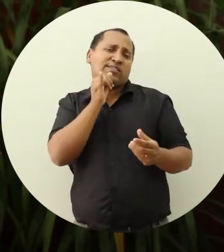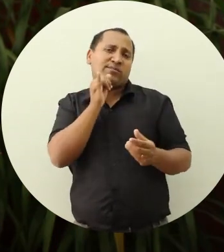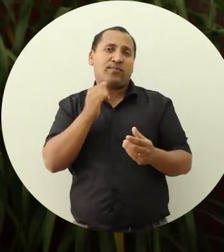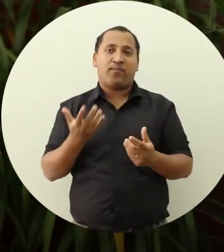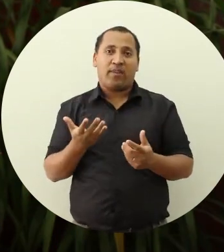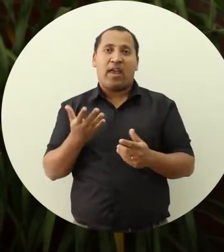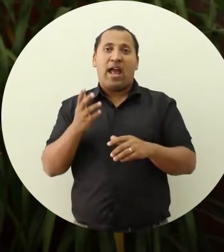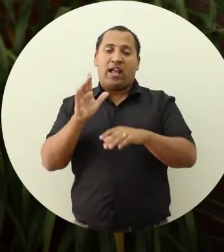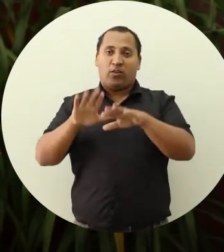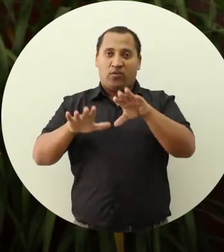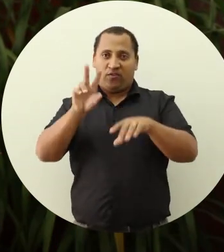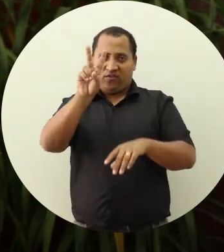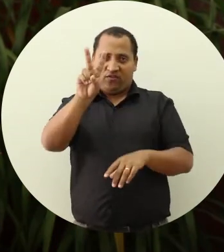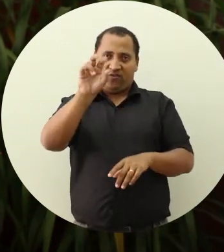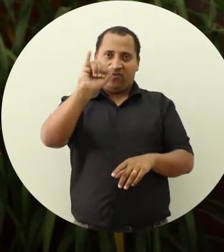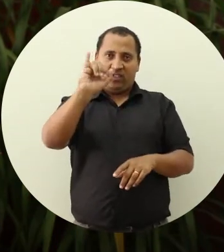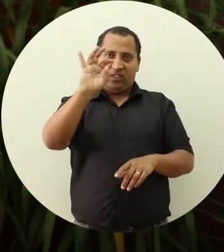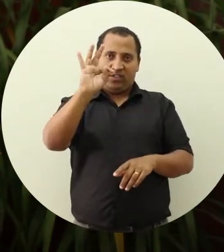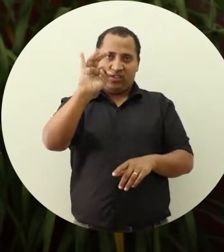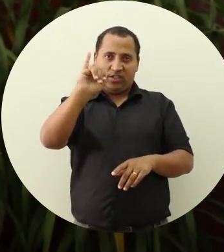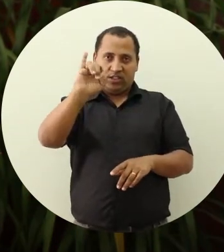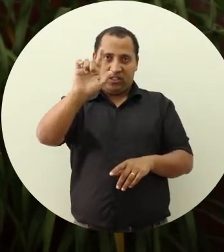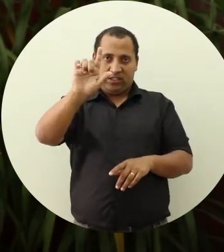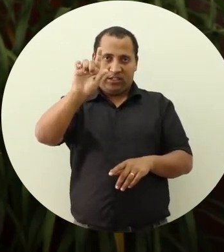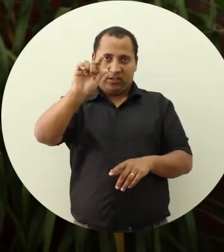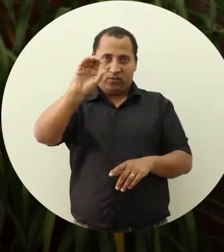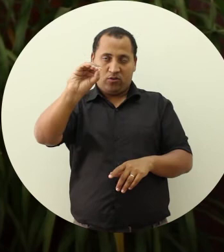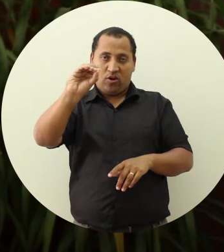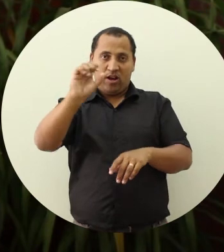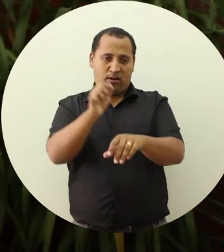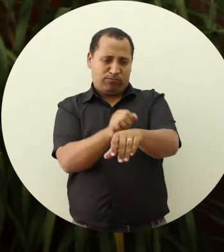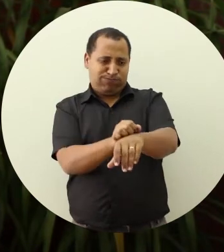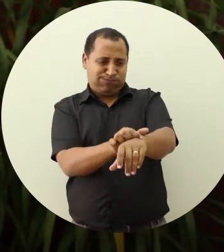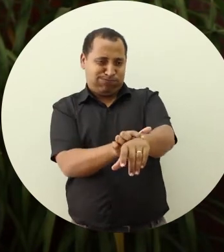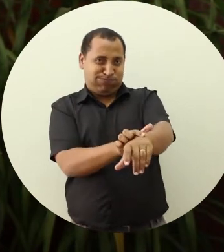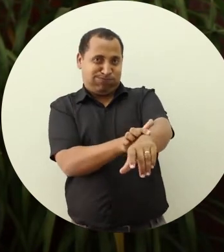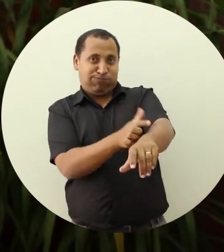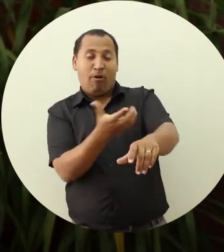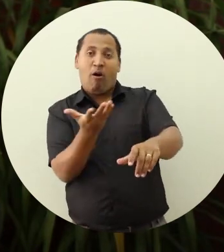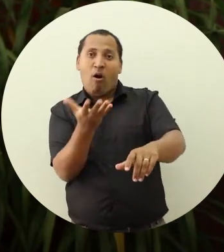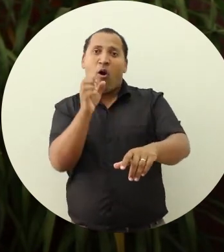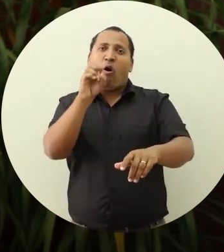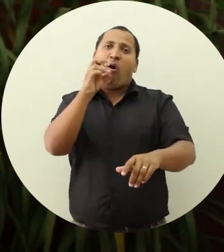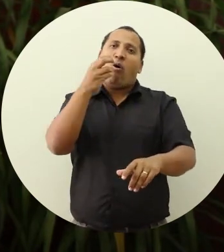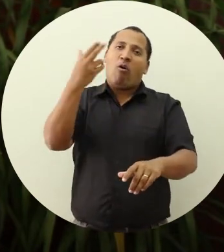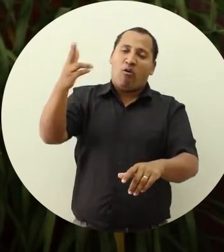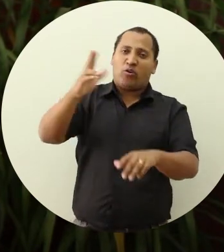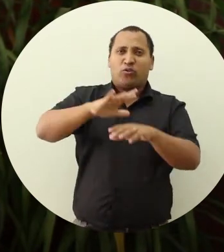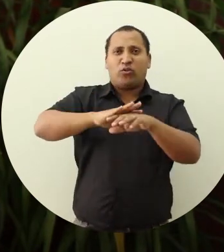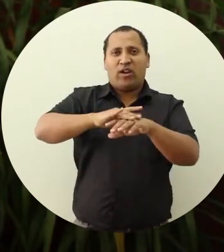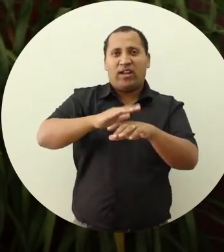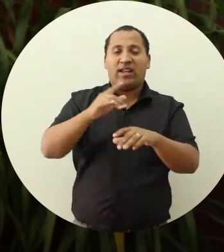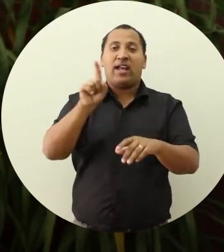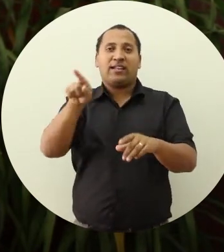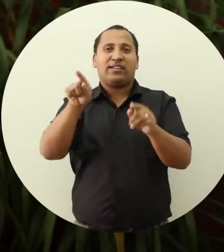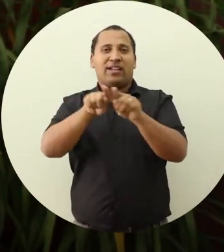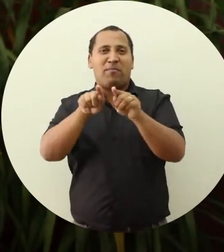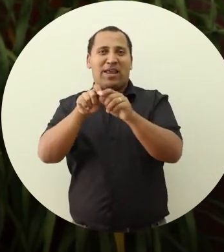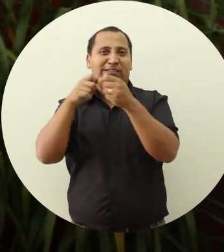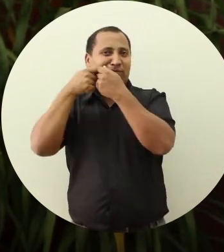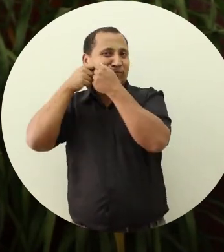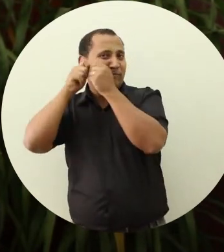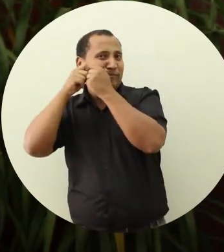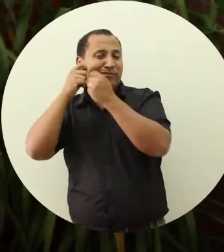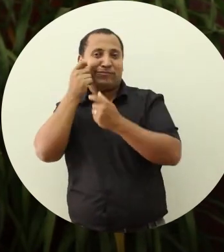por exemplo, um vitíligo grave, né, bem extenso na pele, ou uma psoríase extensa também grave, uma acne